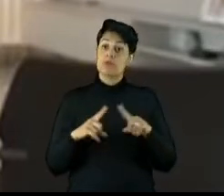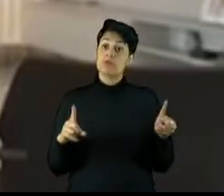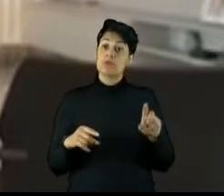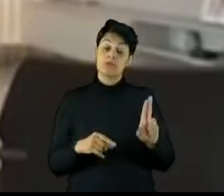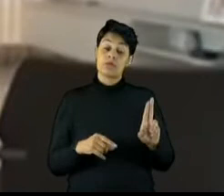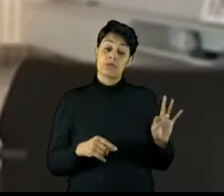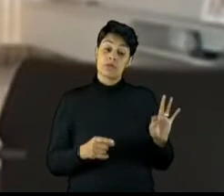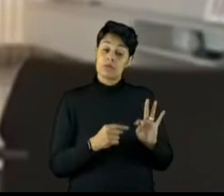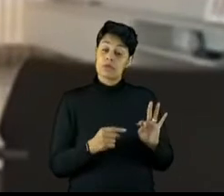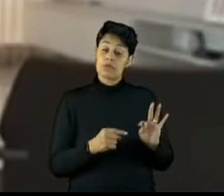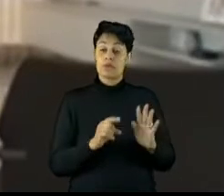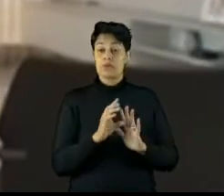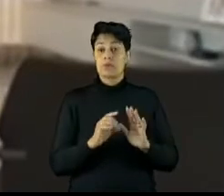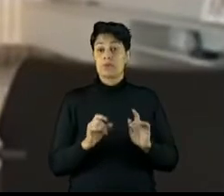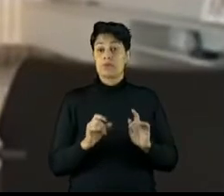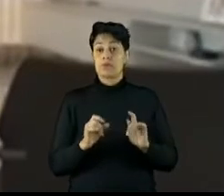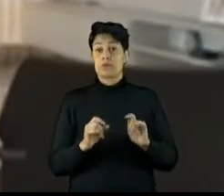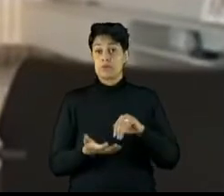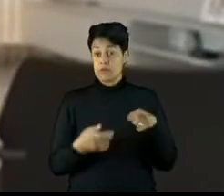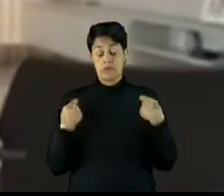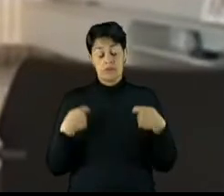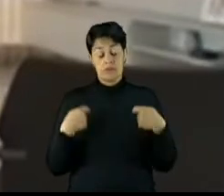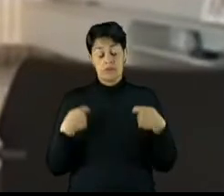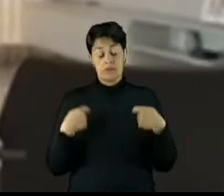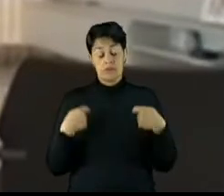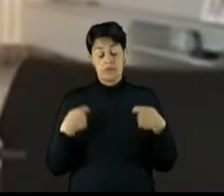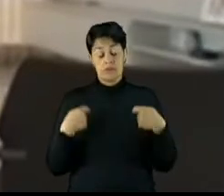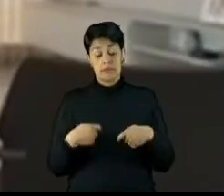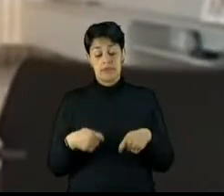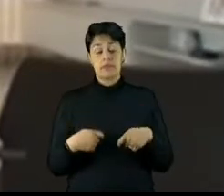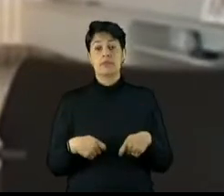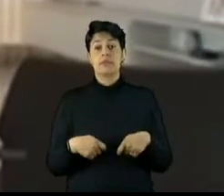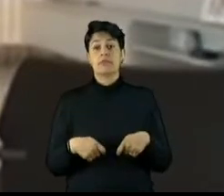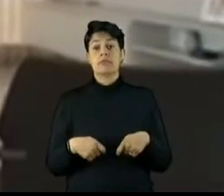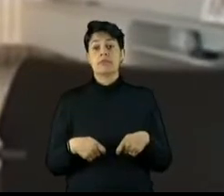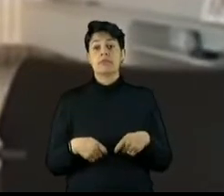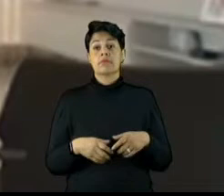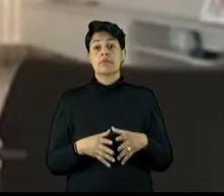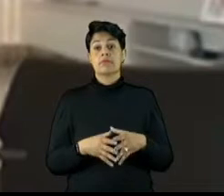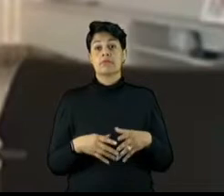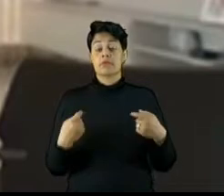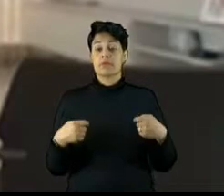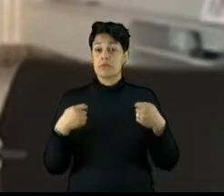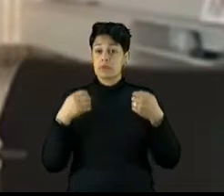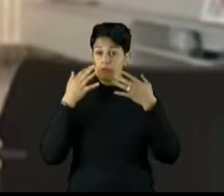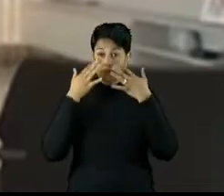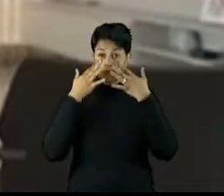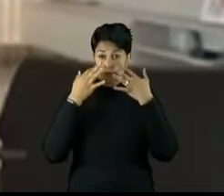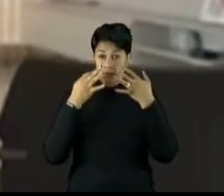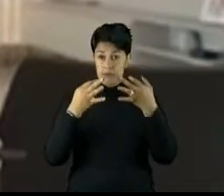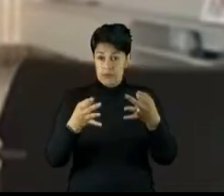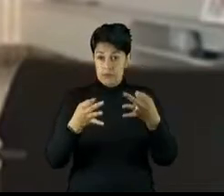ofício para lá, e o prazo não se iniciar, obstruindo que quem tem a soberania das decisões no Tribunal de Contas da União, que é o